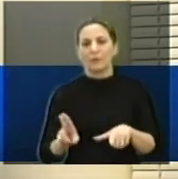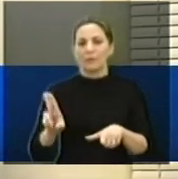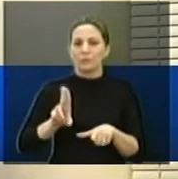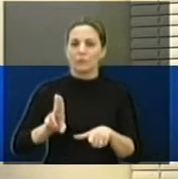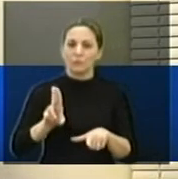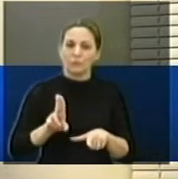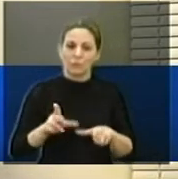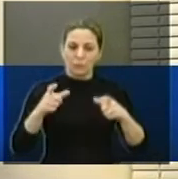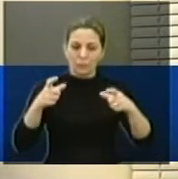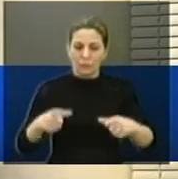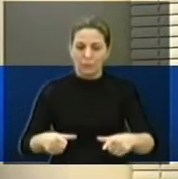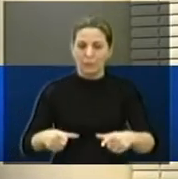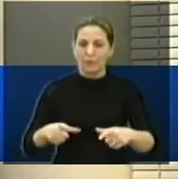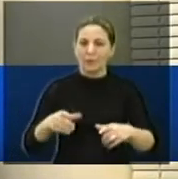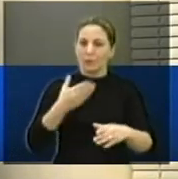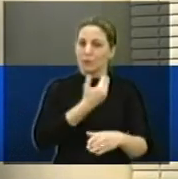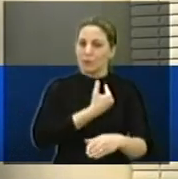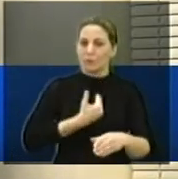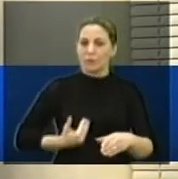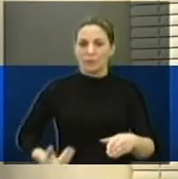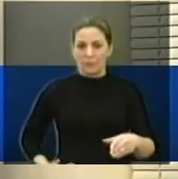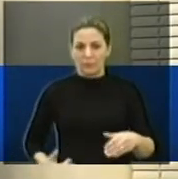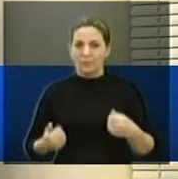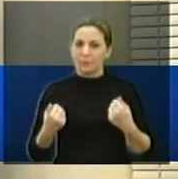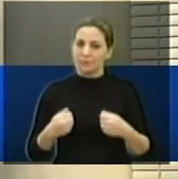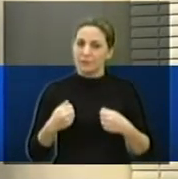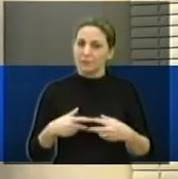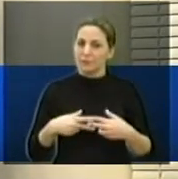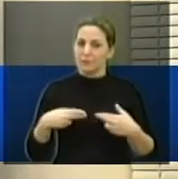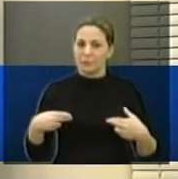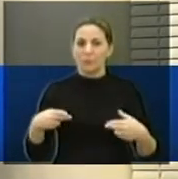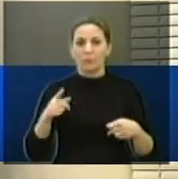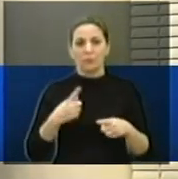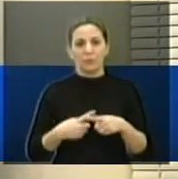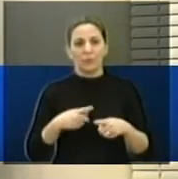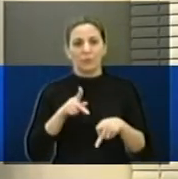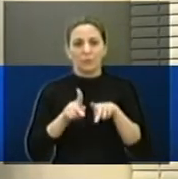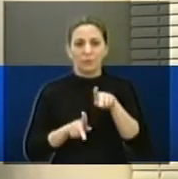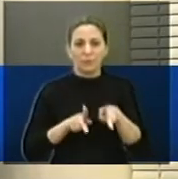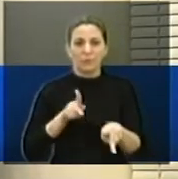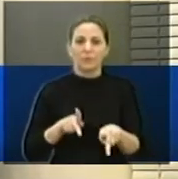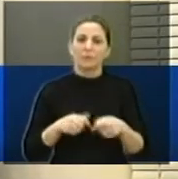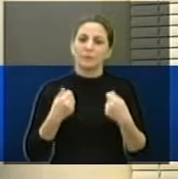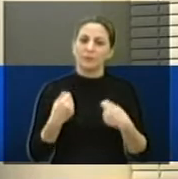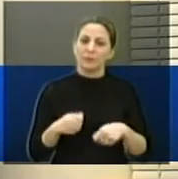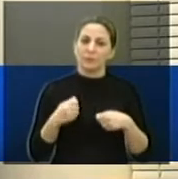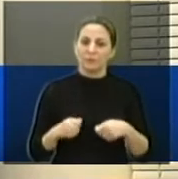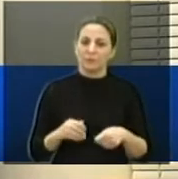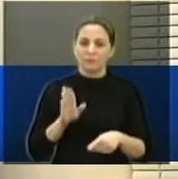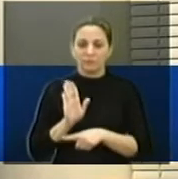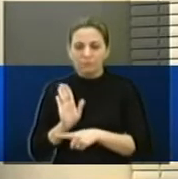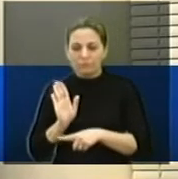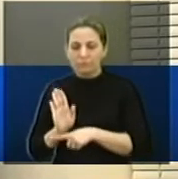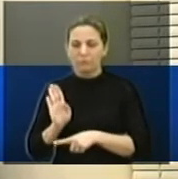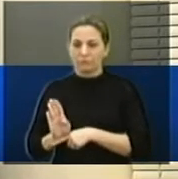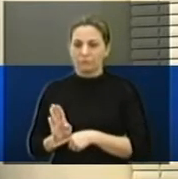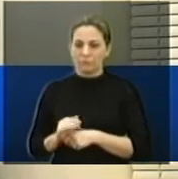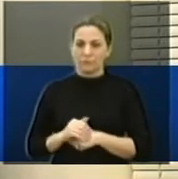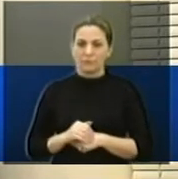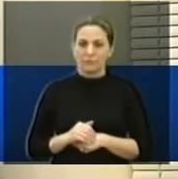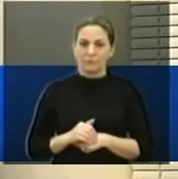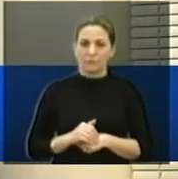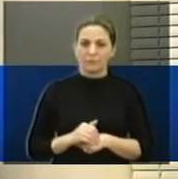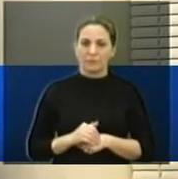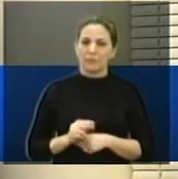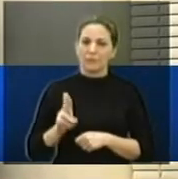eu não sei como mas precisamos ter uma ação porque a população necessita dos atendimentos e